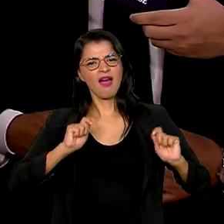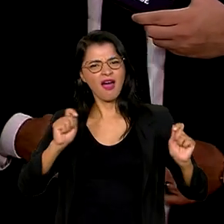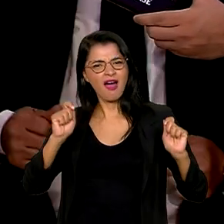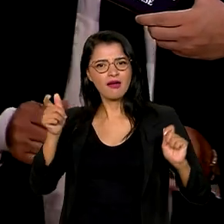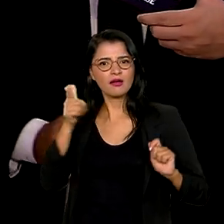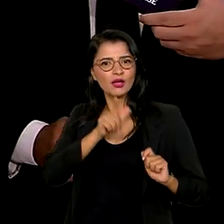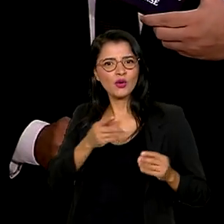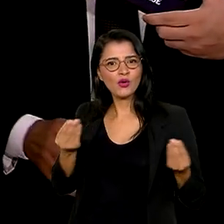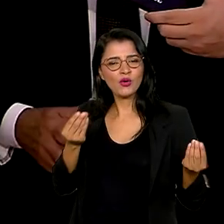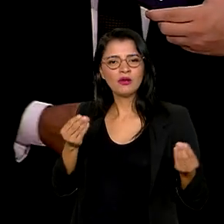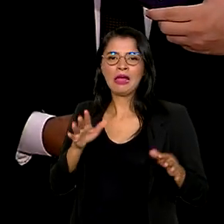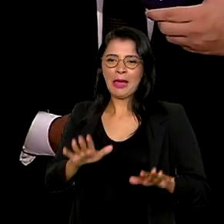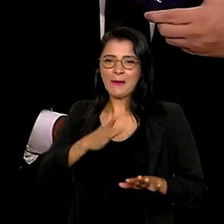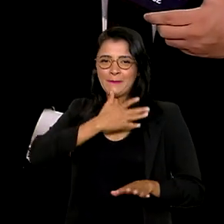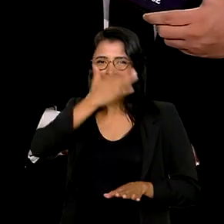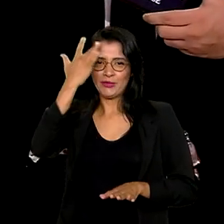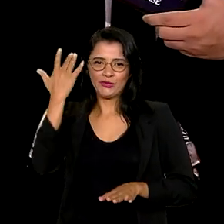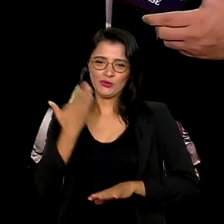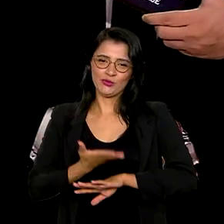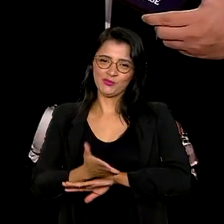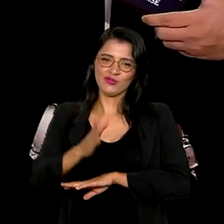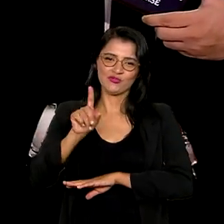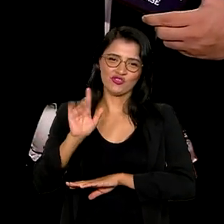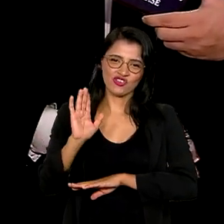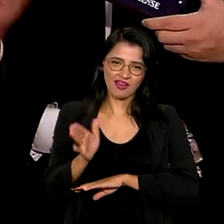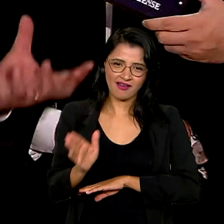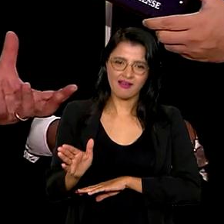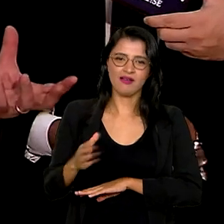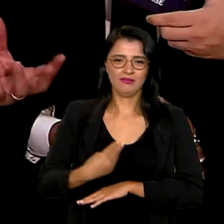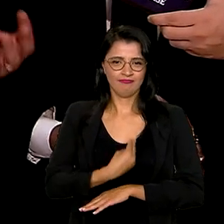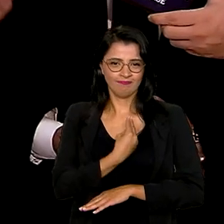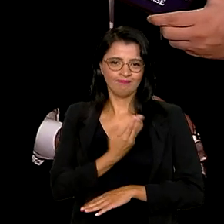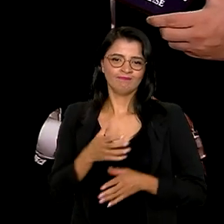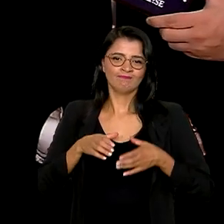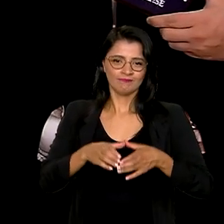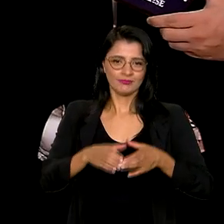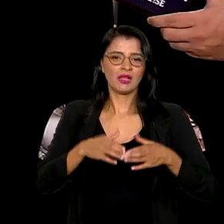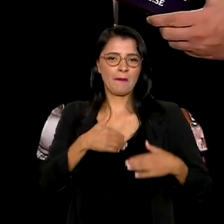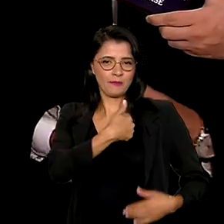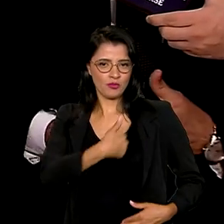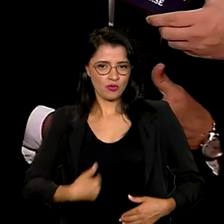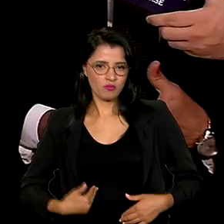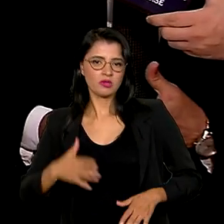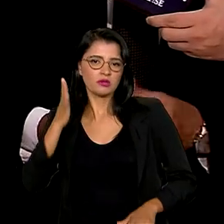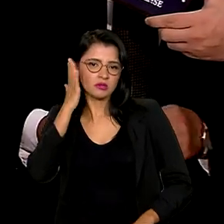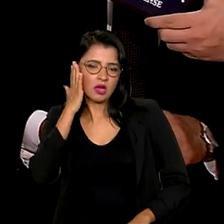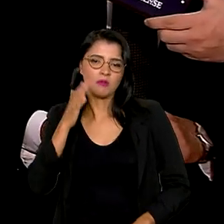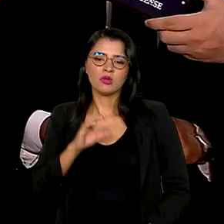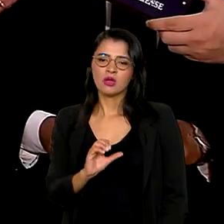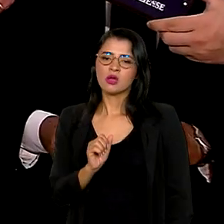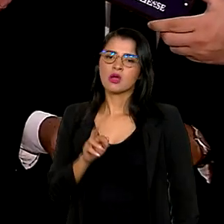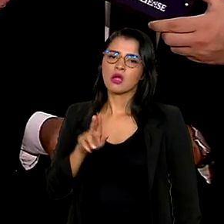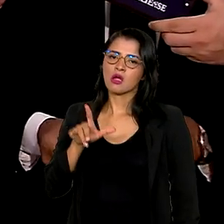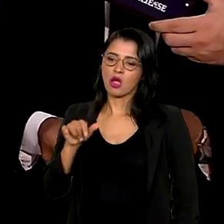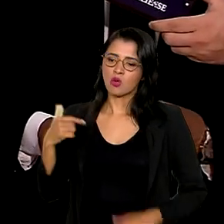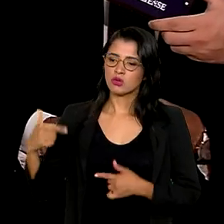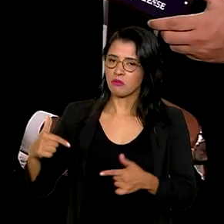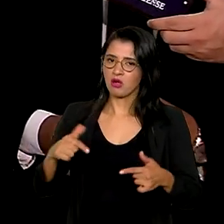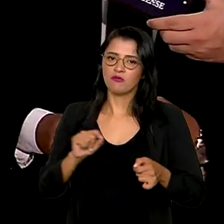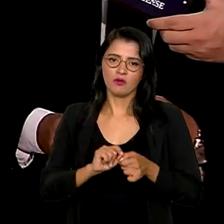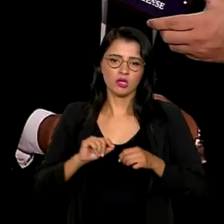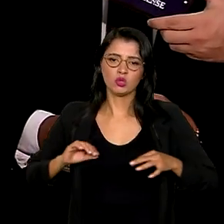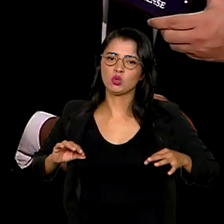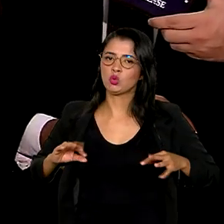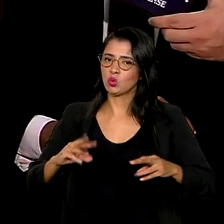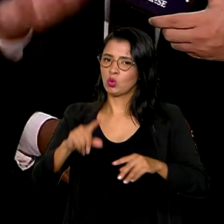tá acostumado com a vida pública sabe que os cargos que a gente exerce eles todos são importantes mas